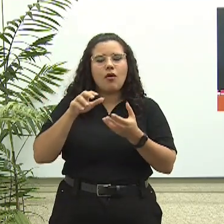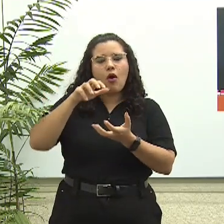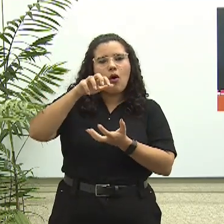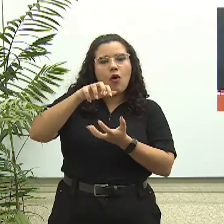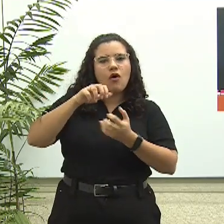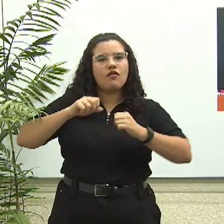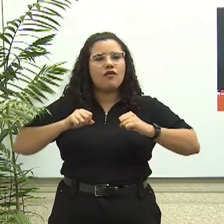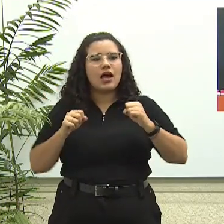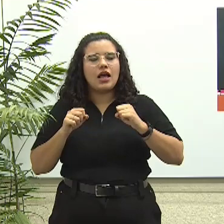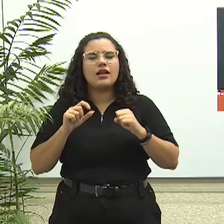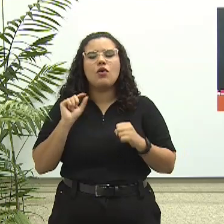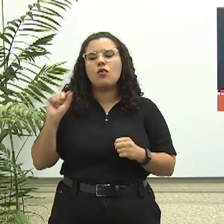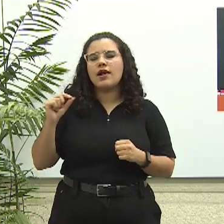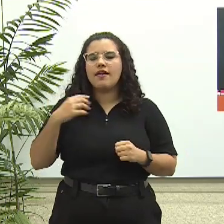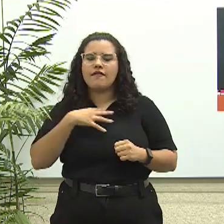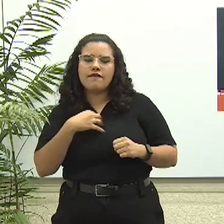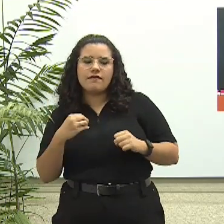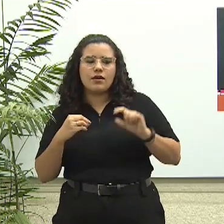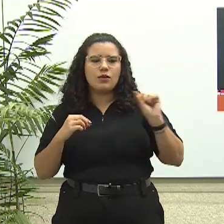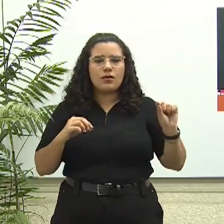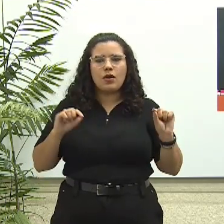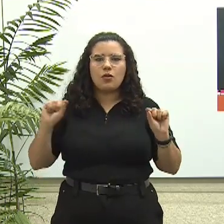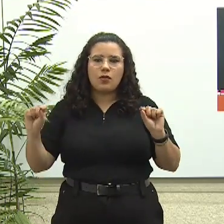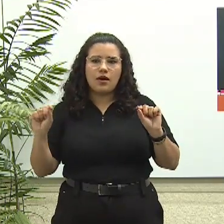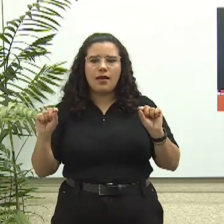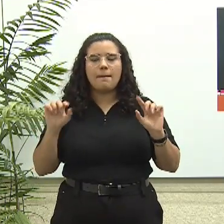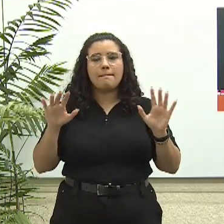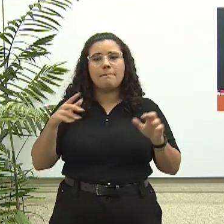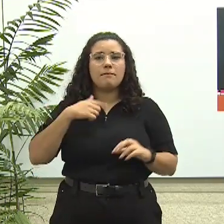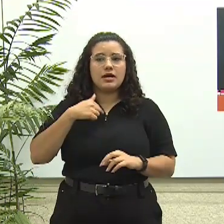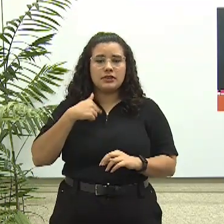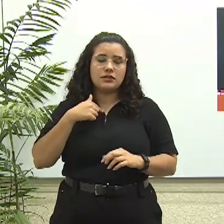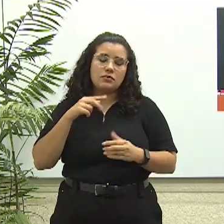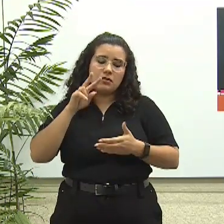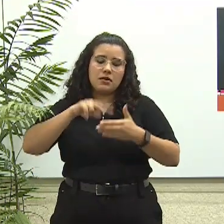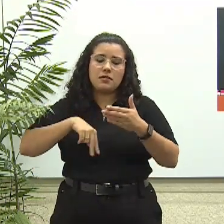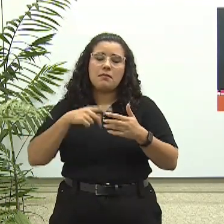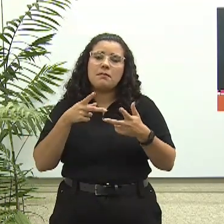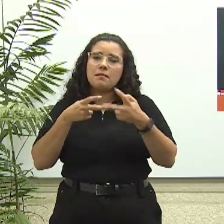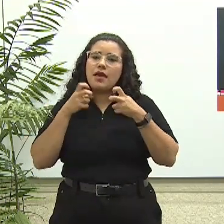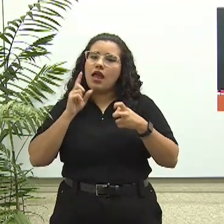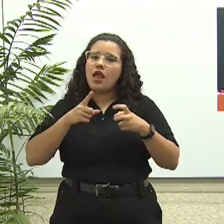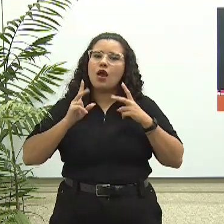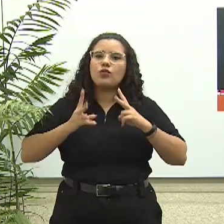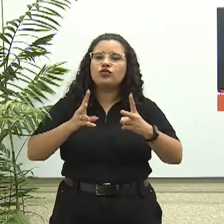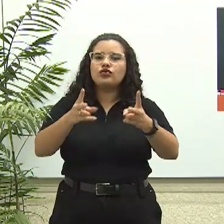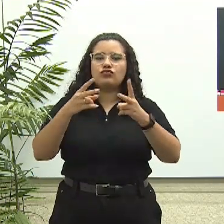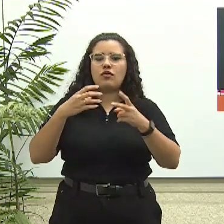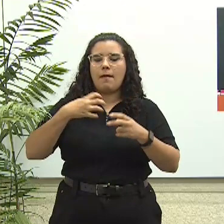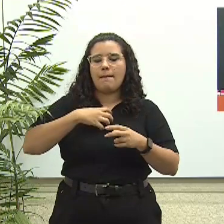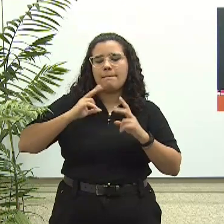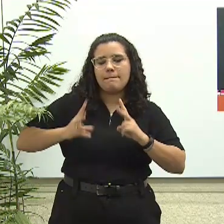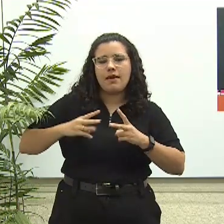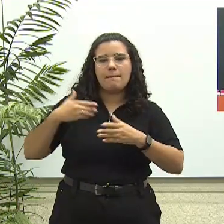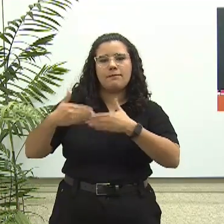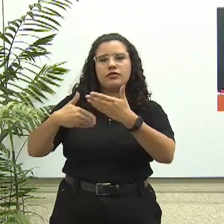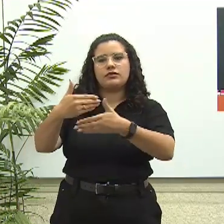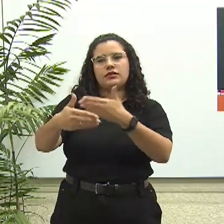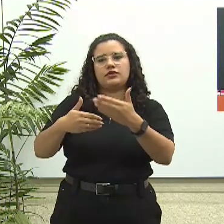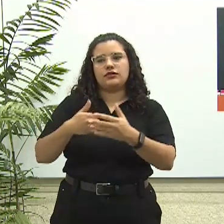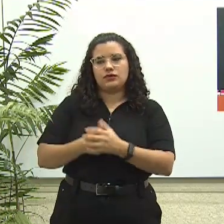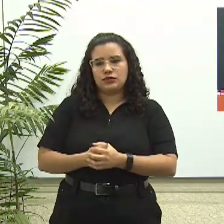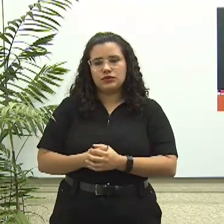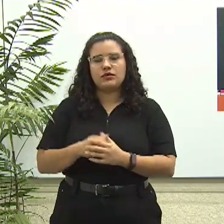né O que que é filho do quê mas eu eu pelo menos leio né que é uma continuidade de um mesmo processo eu queria que se há